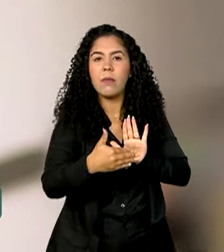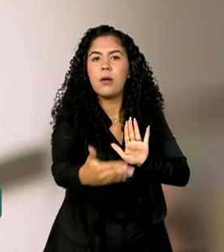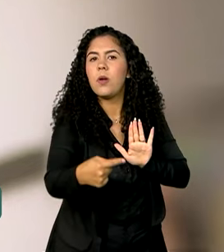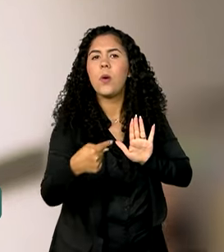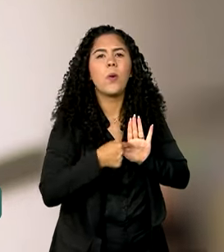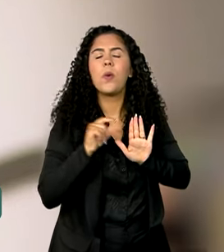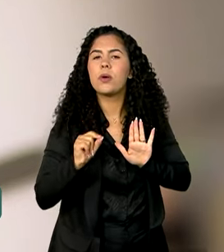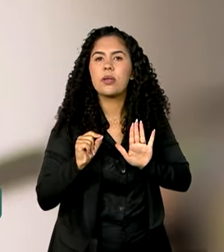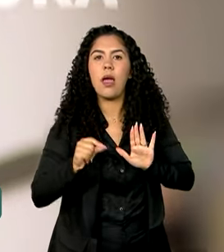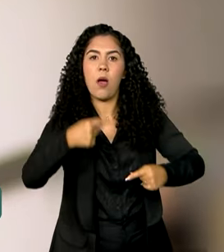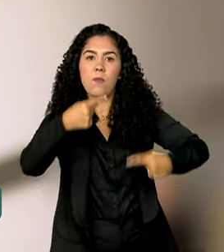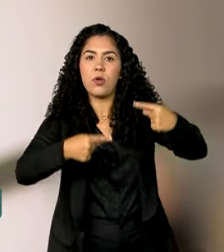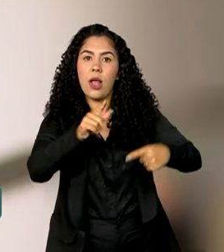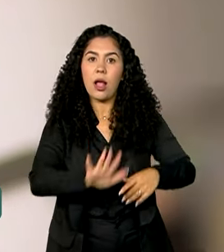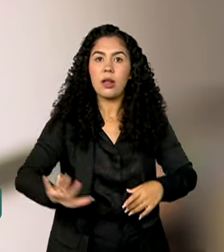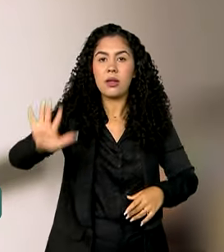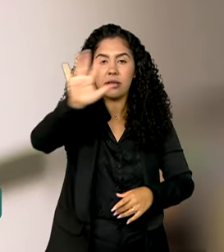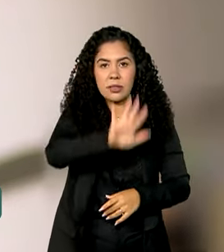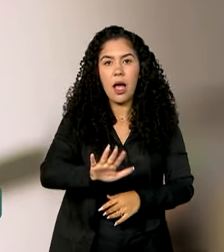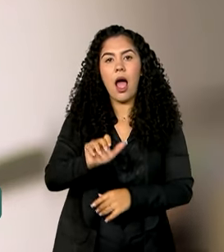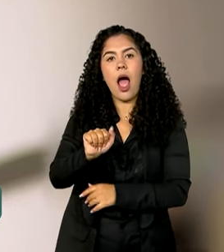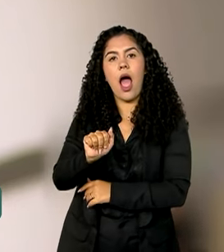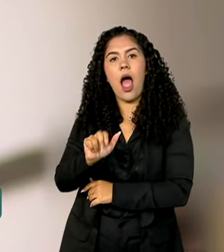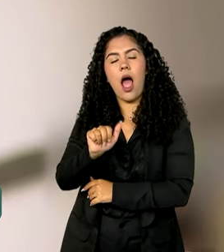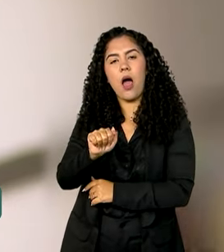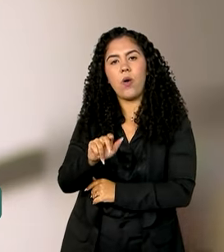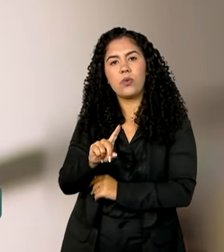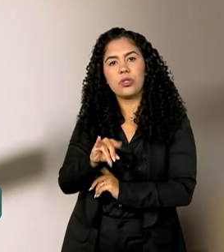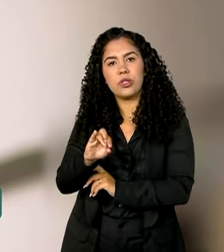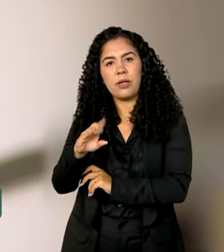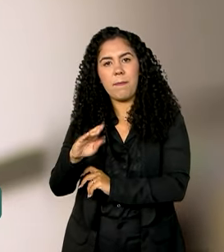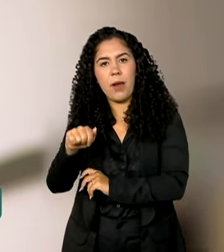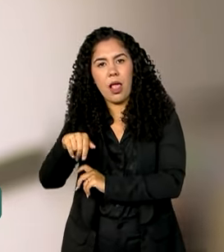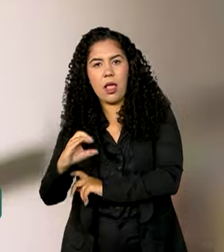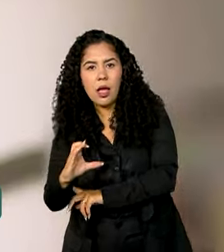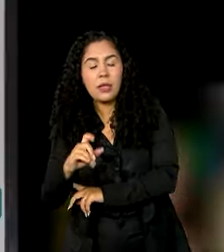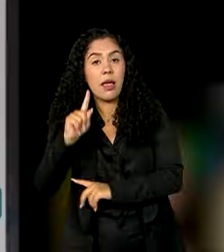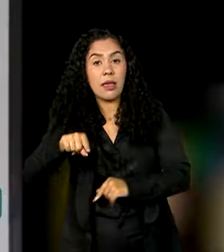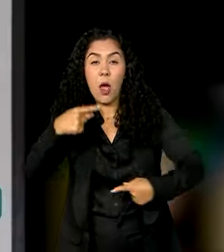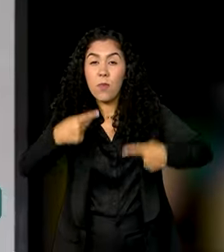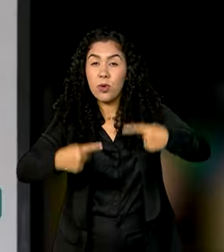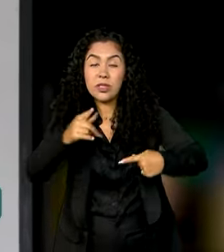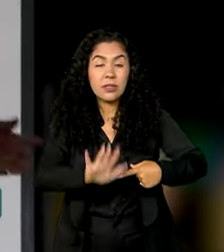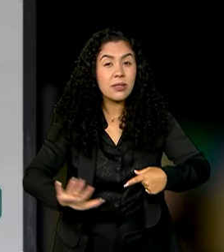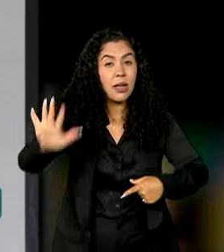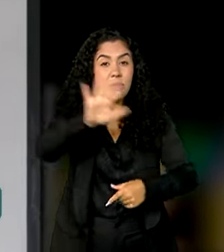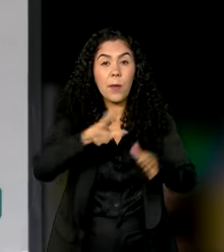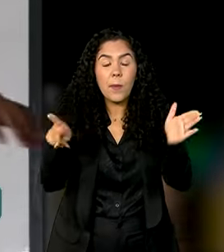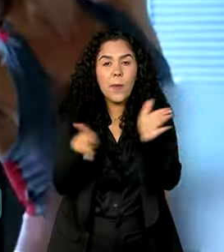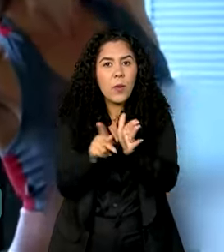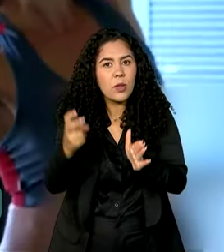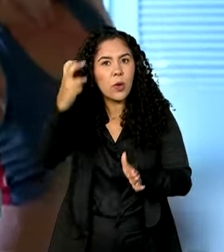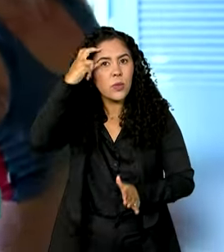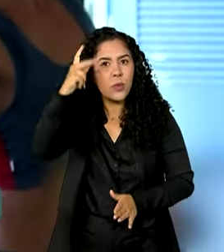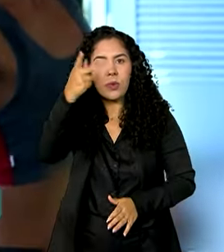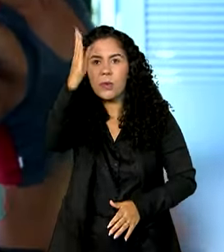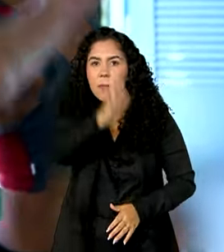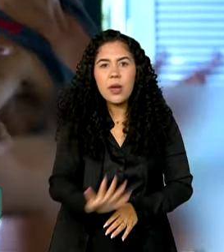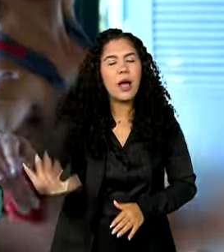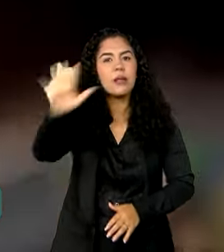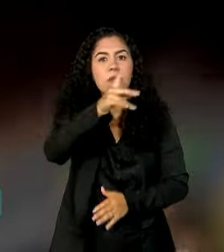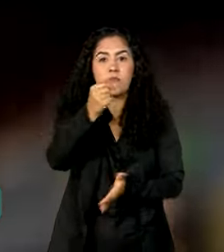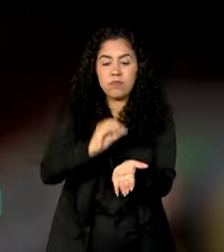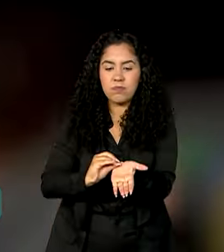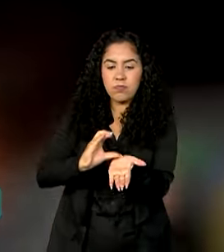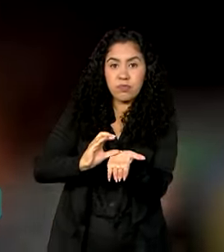Aldir Blanc de incentivo à cultura, que é a maior política cultural da história do Brasil. Um investimento direto e contínuo de 15